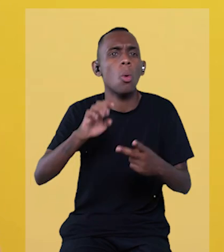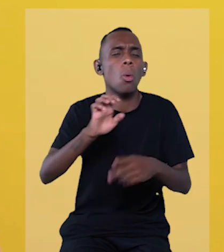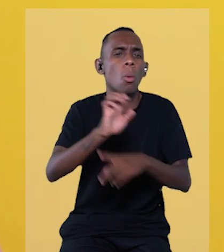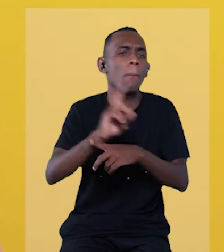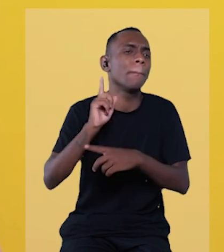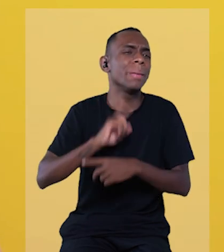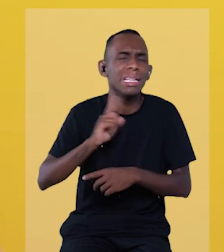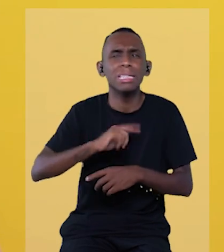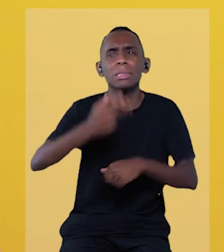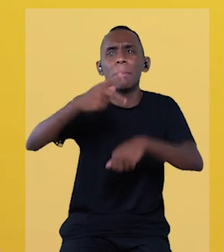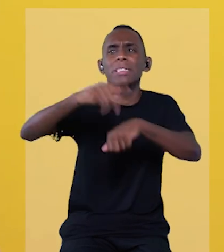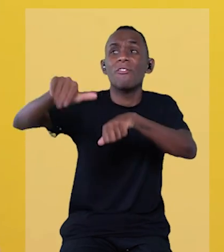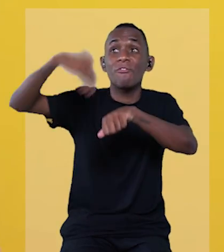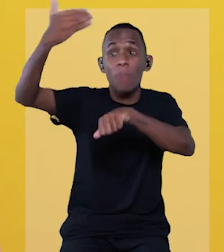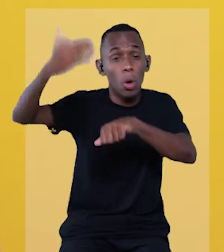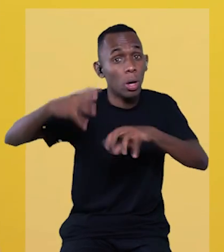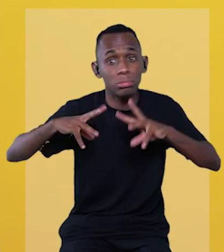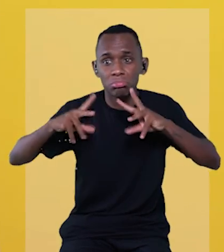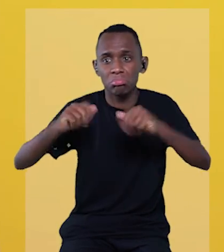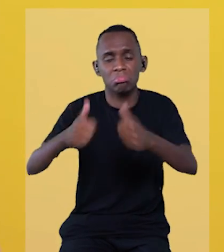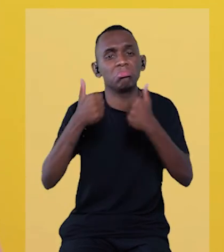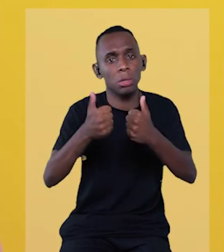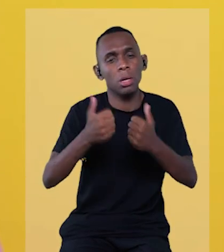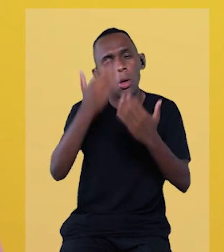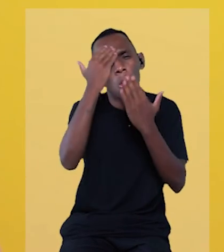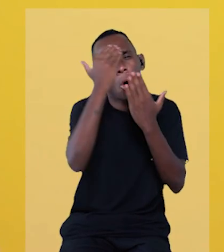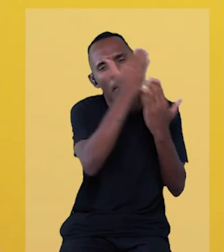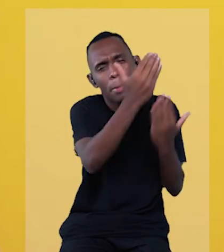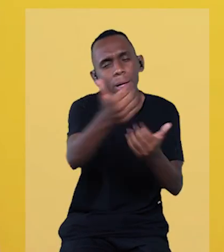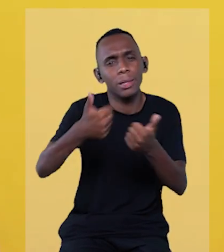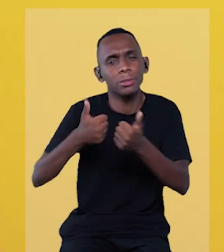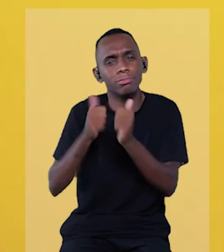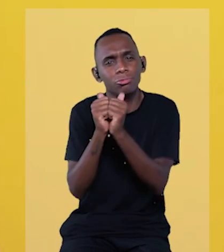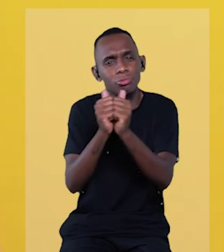mundo, intelectuais da melhor qualidade.